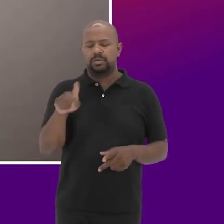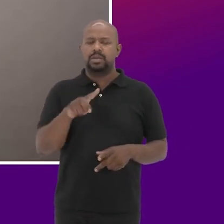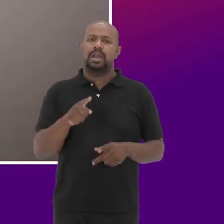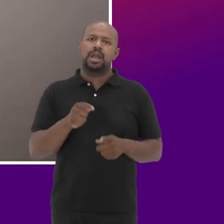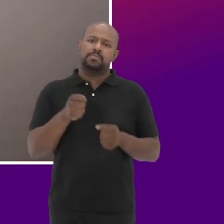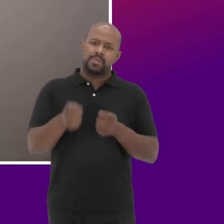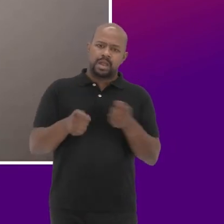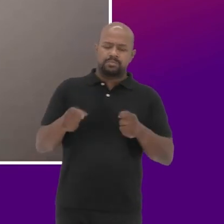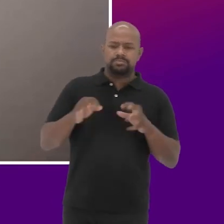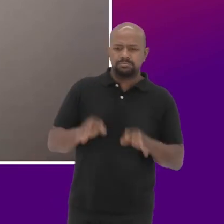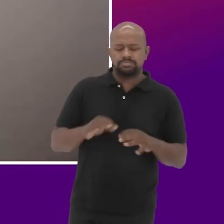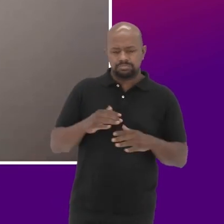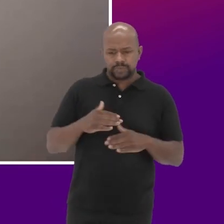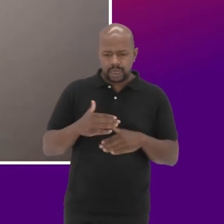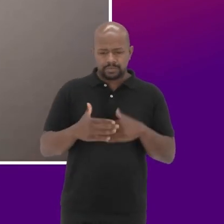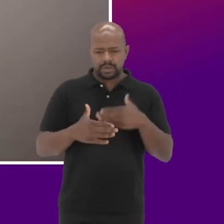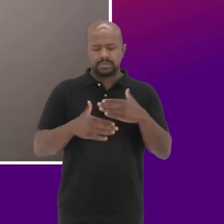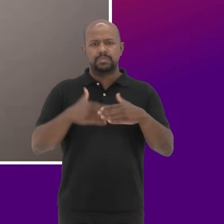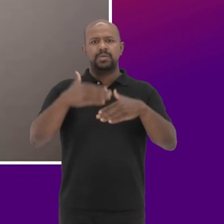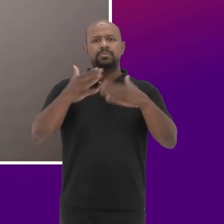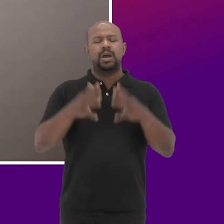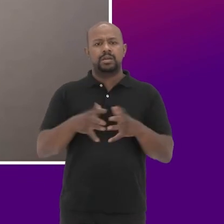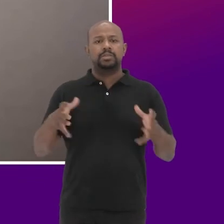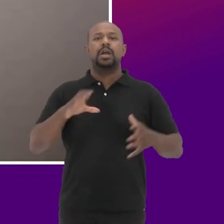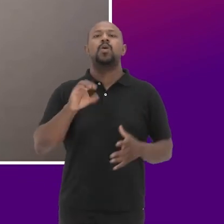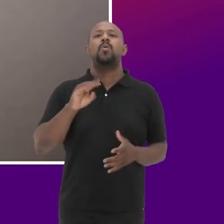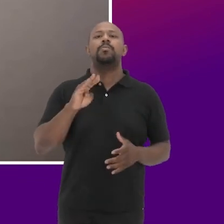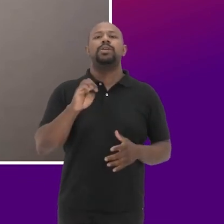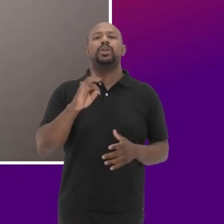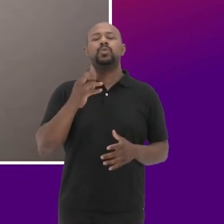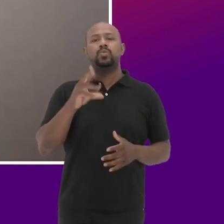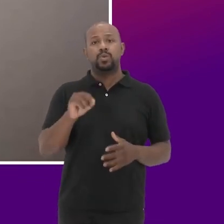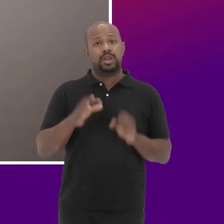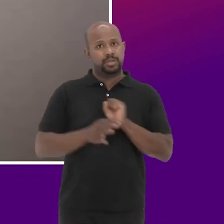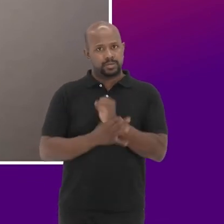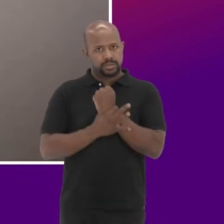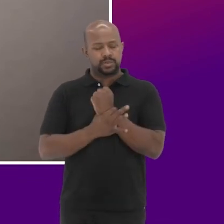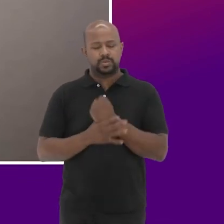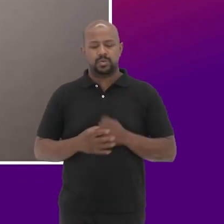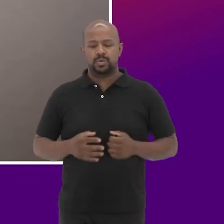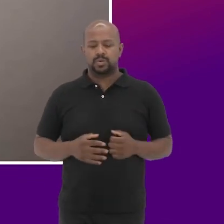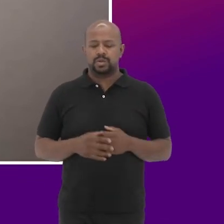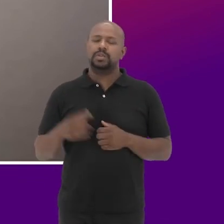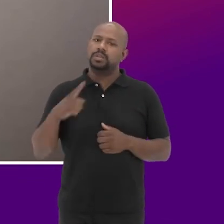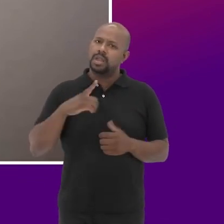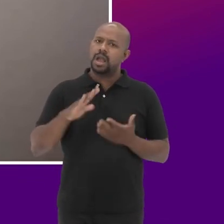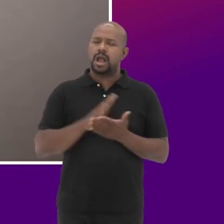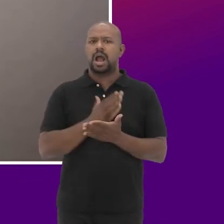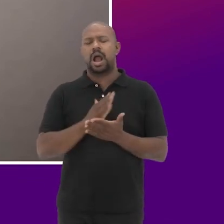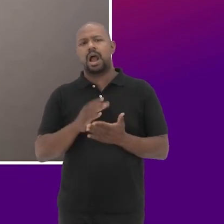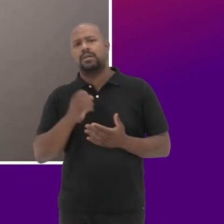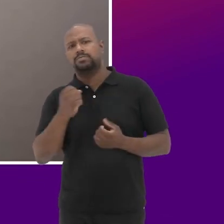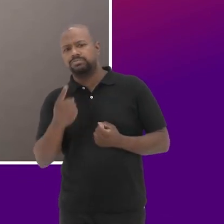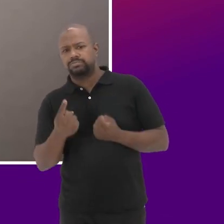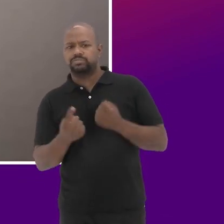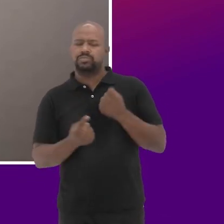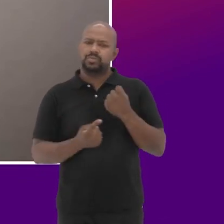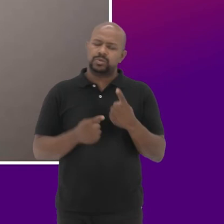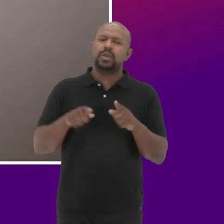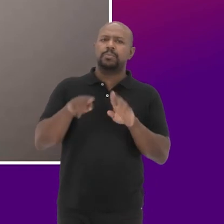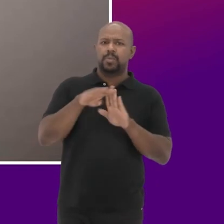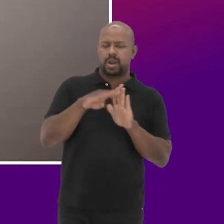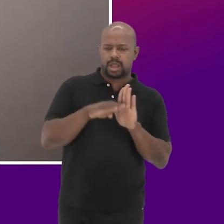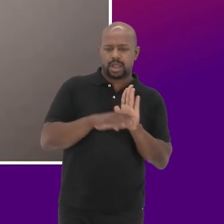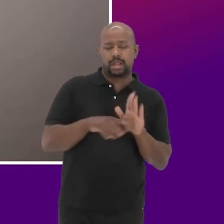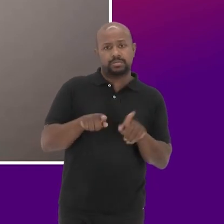os equipamentos agora acrescentam a questão da cobertura do seguro. Temos alguns